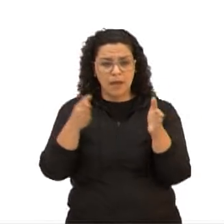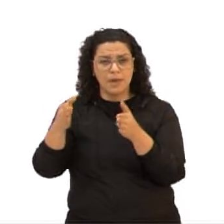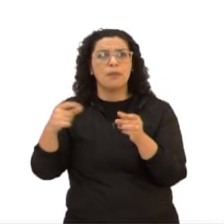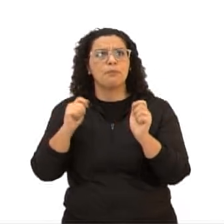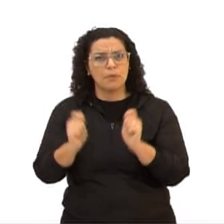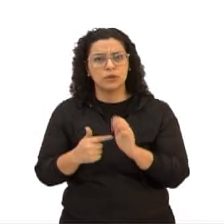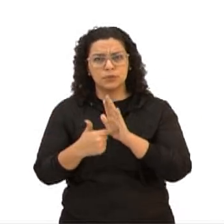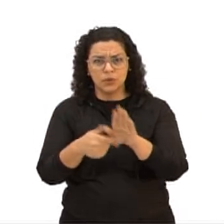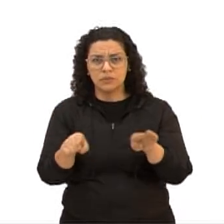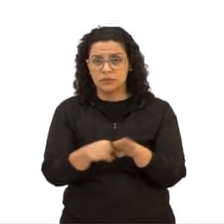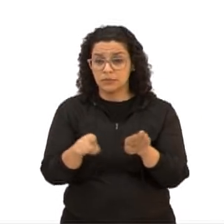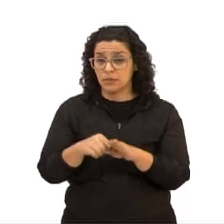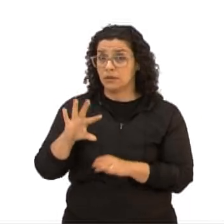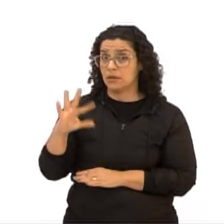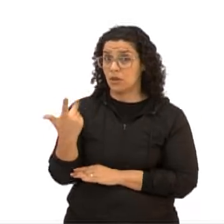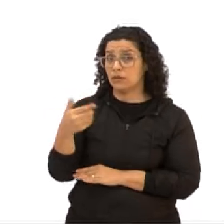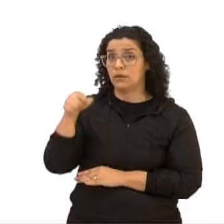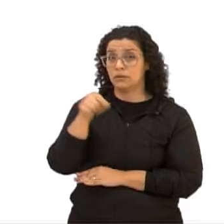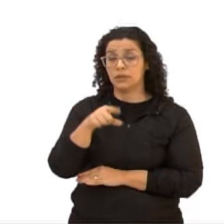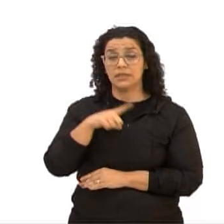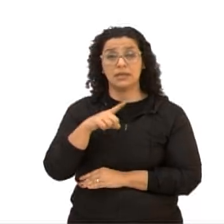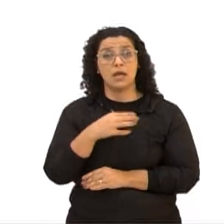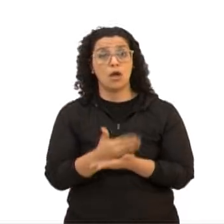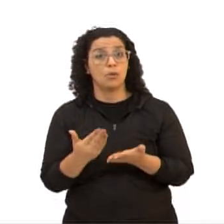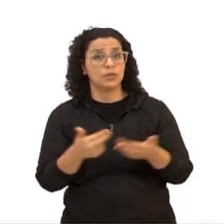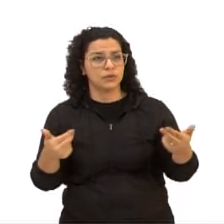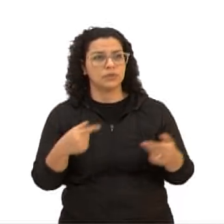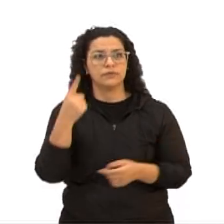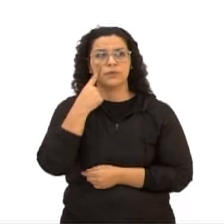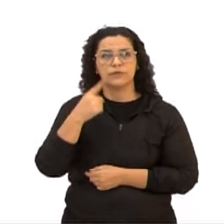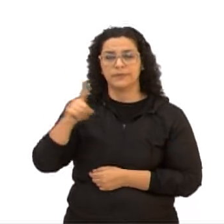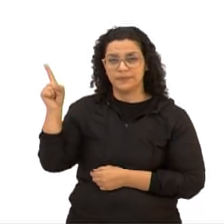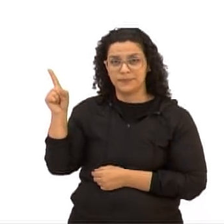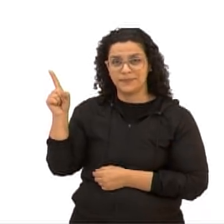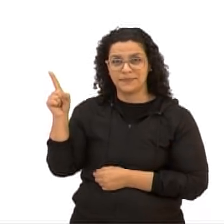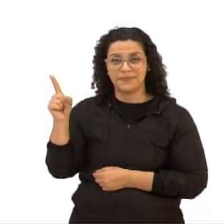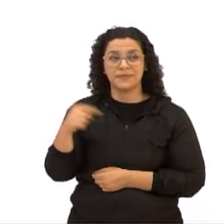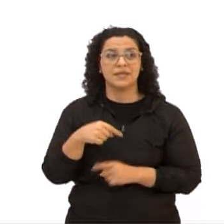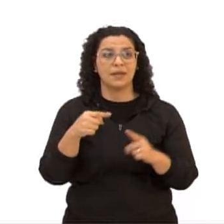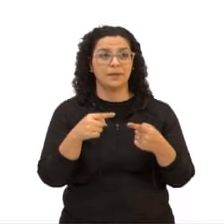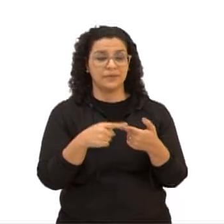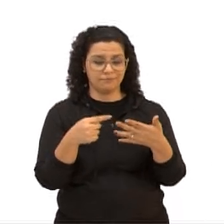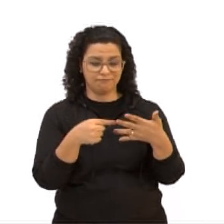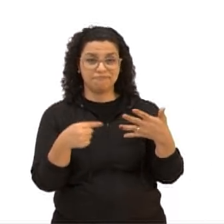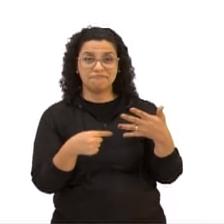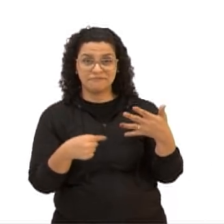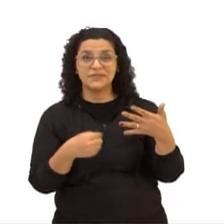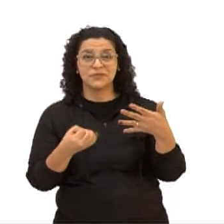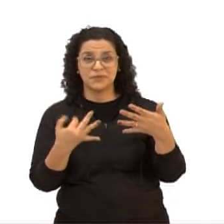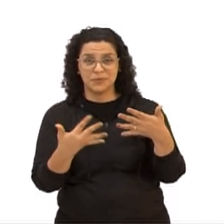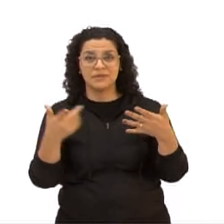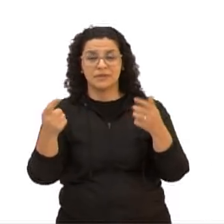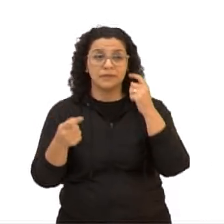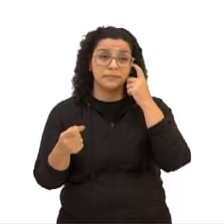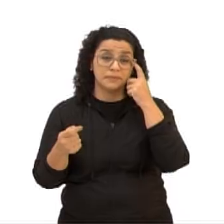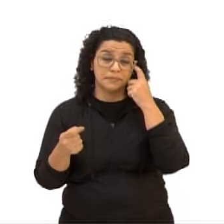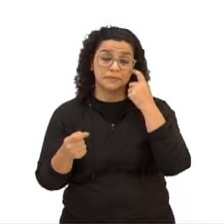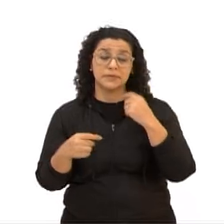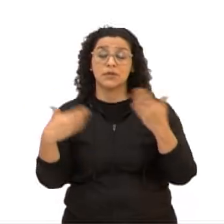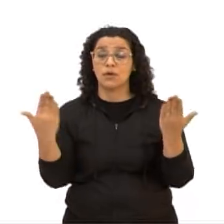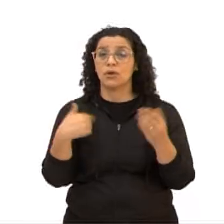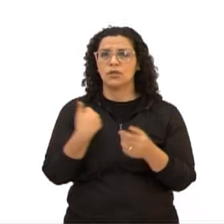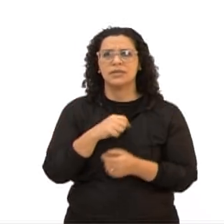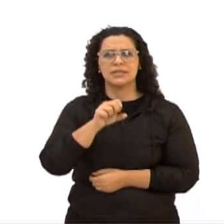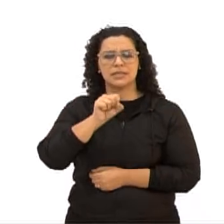Sua ocorrência opera sobre situações. Vamos lá. Então, algumas características eu trouxe aqui para vocês, tá legal?